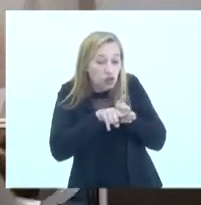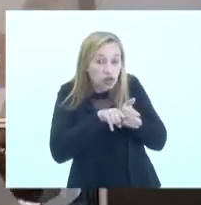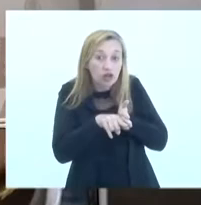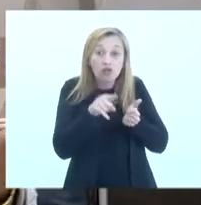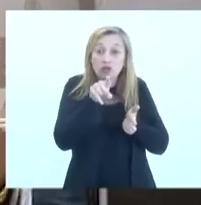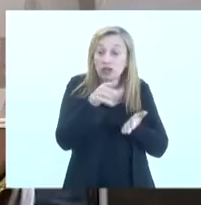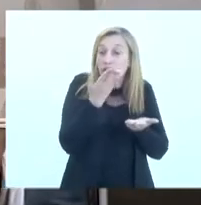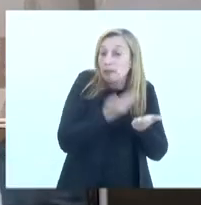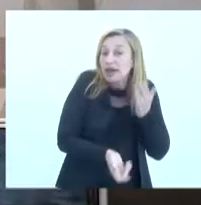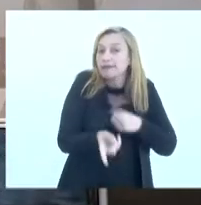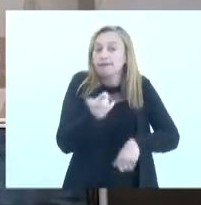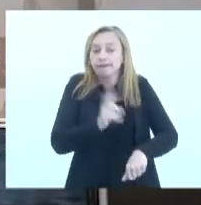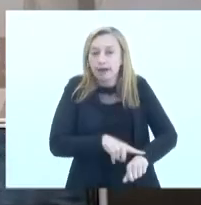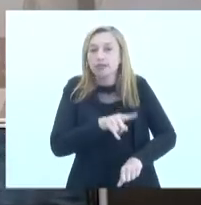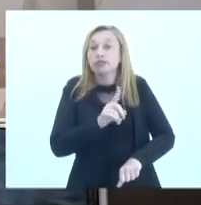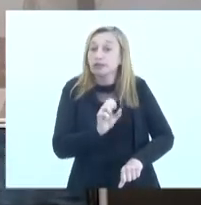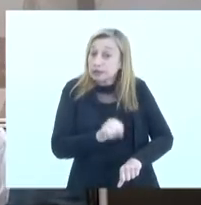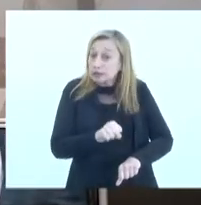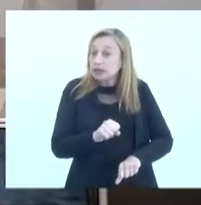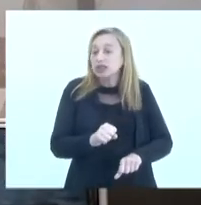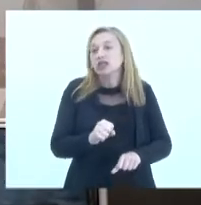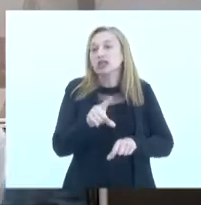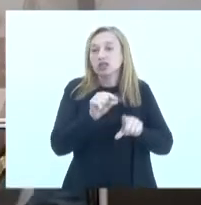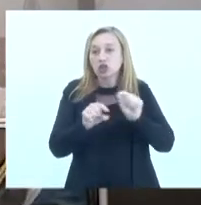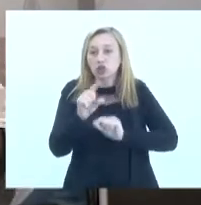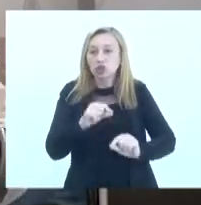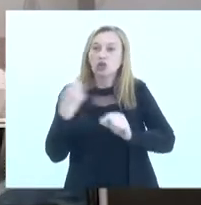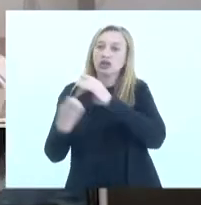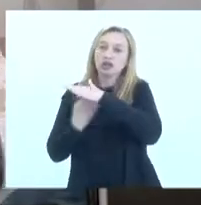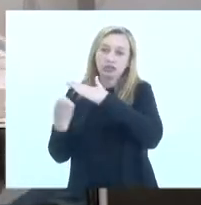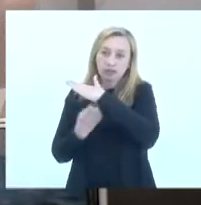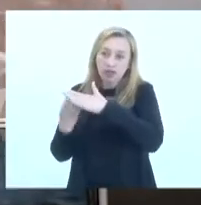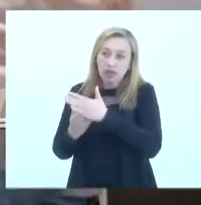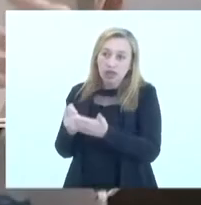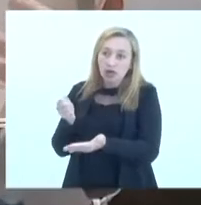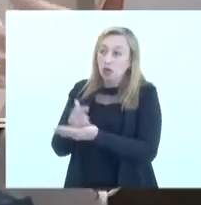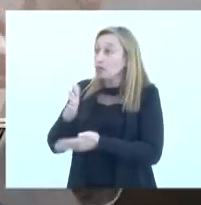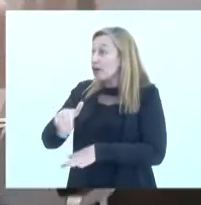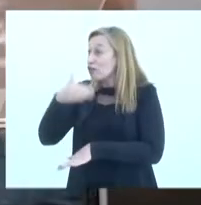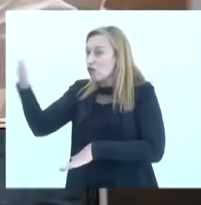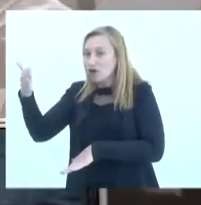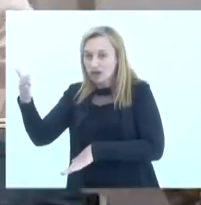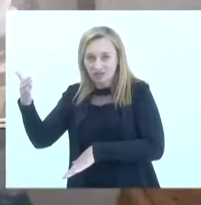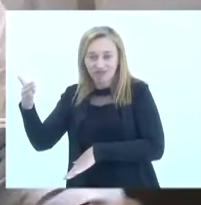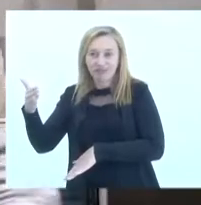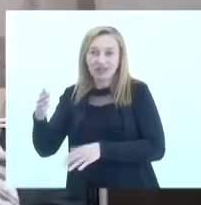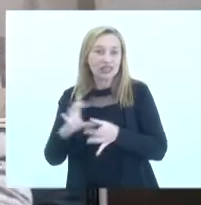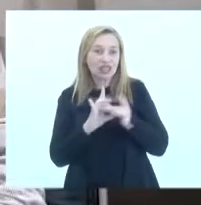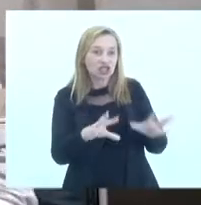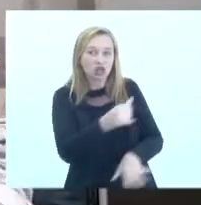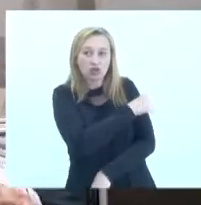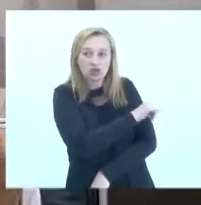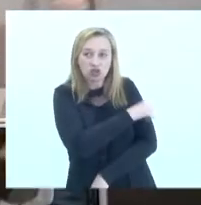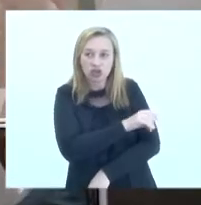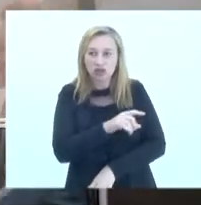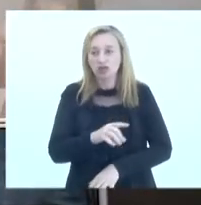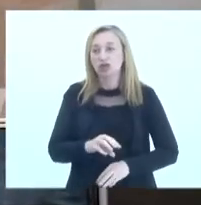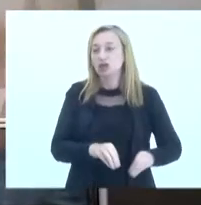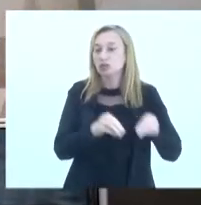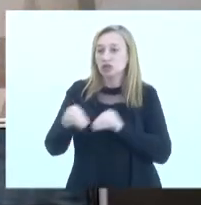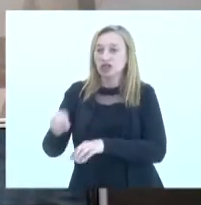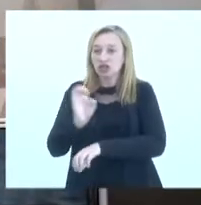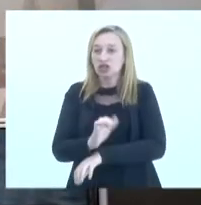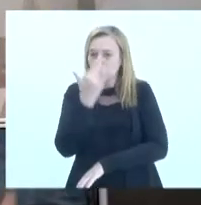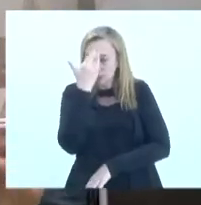perde muito tempo. Né? E a opção das empresas foi começar a deixar o Rio de Janeiro para concluir, e para outros estados. Tá?